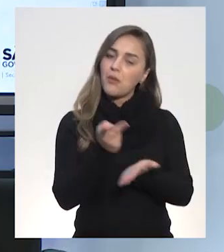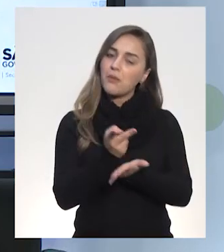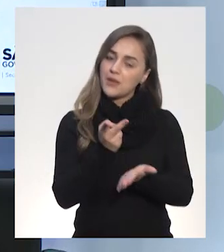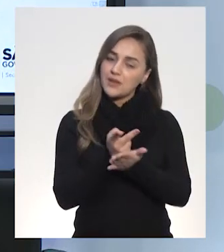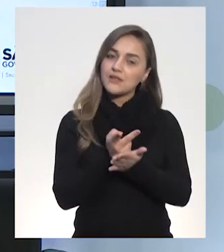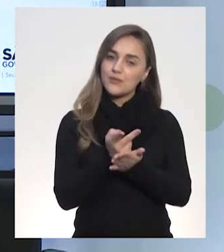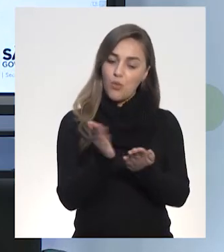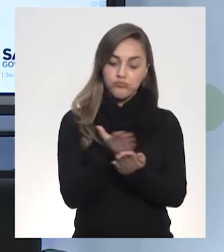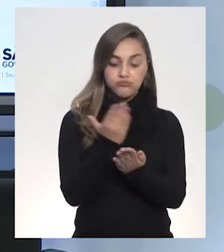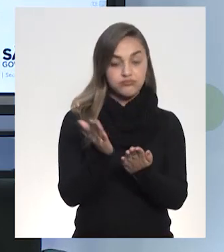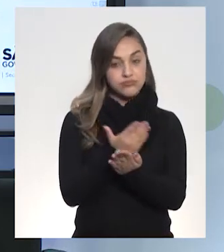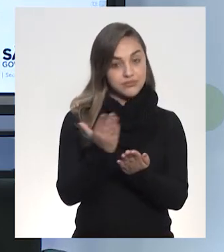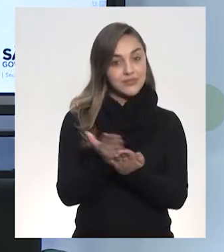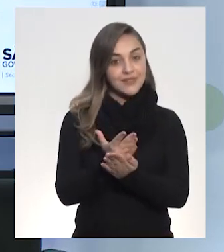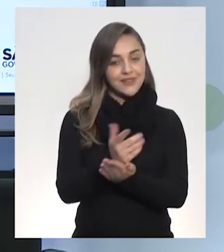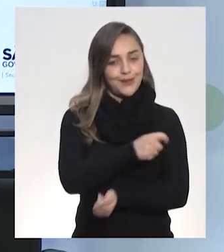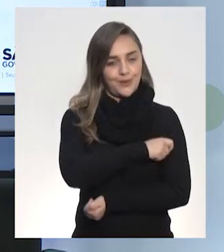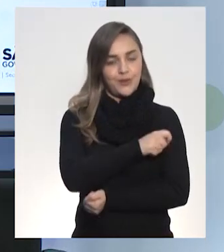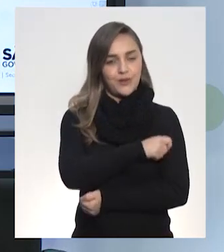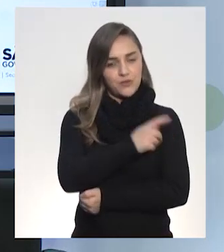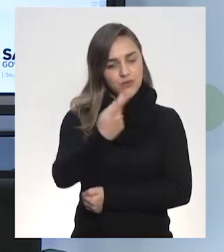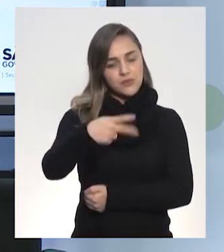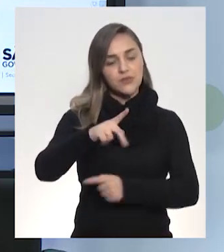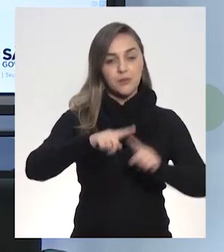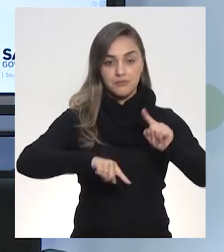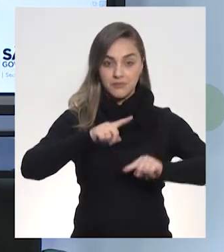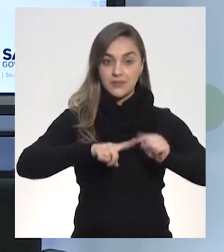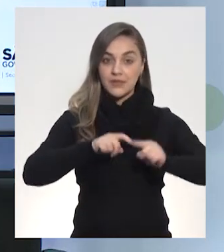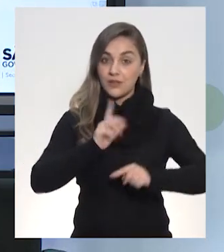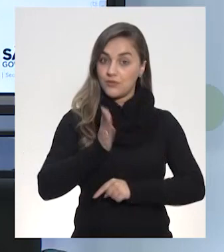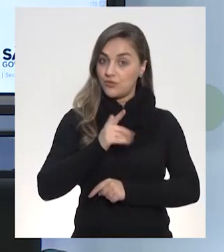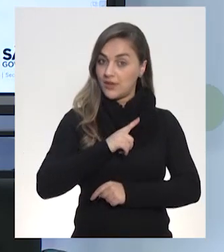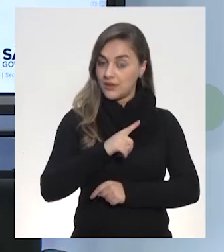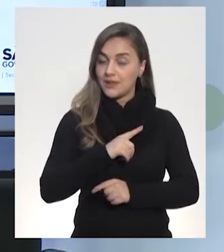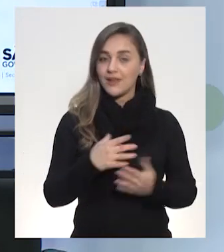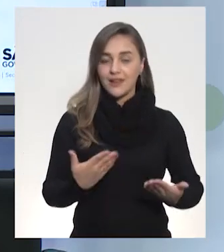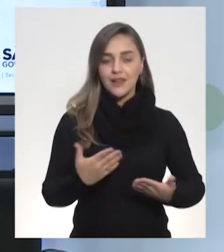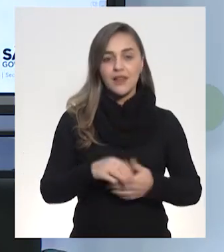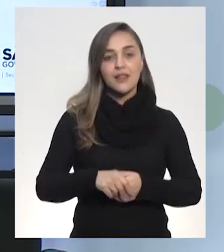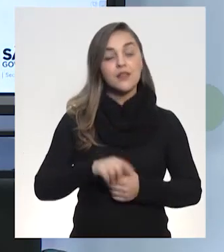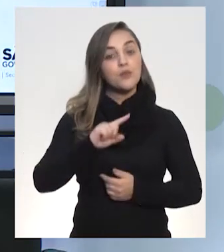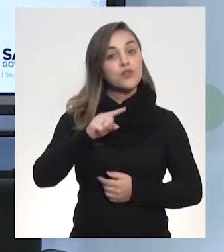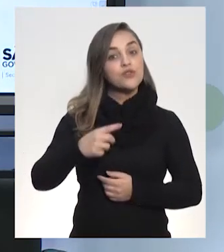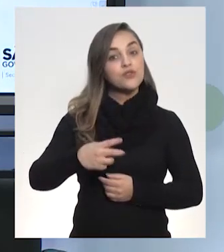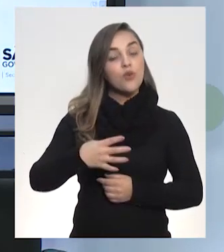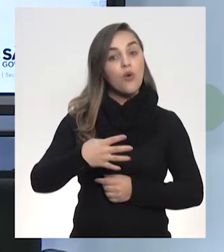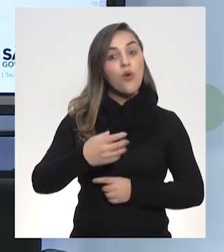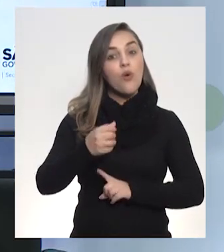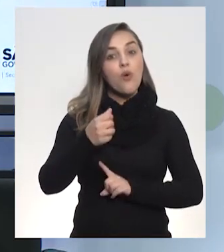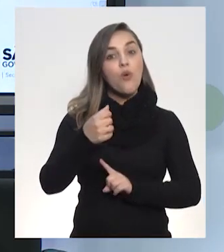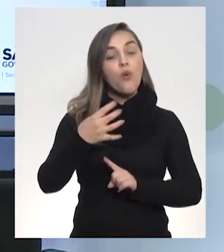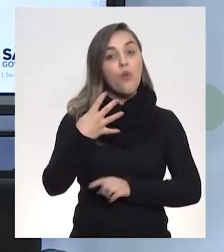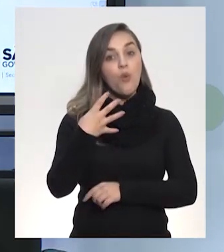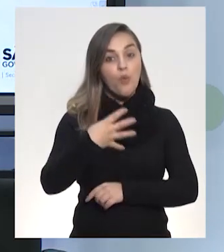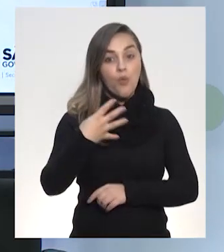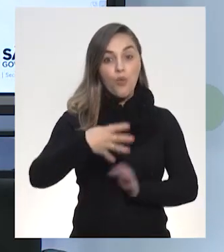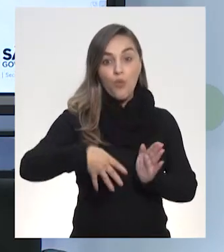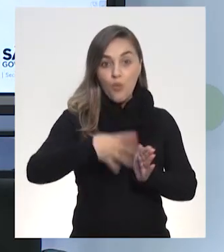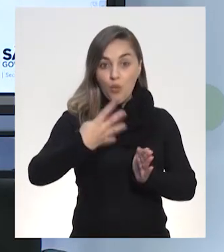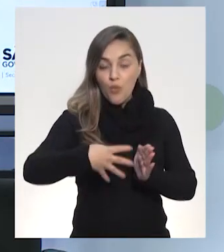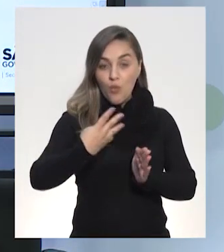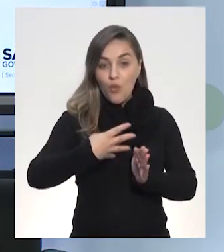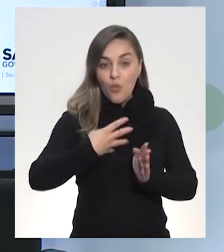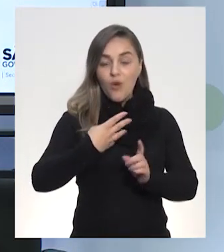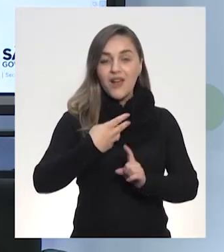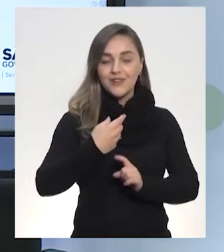material que vocês têm. Então aí depois a gente pode trabalhar outro tema no quarto bimestre, né? A gente tem só mais 2 aulas desse assunto, depois a